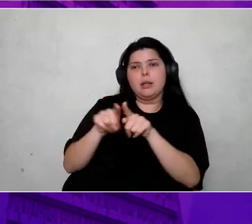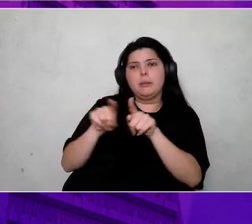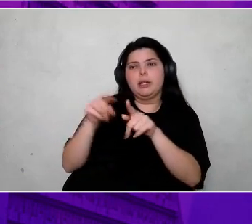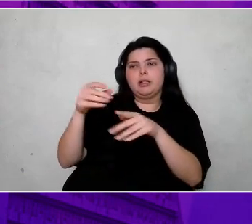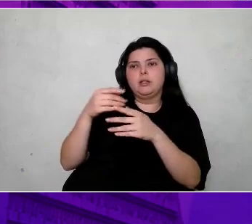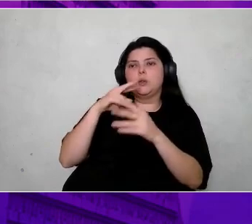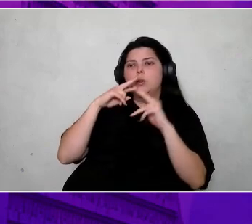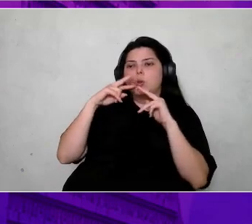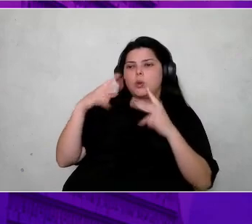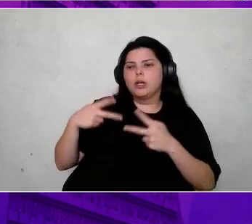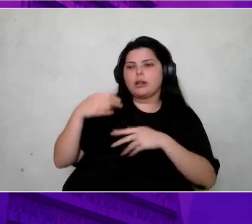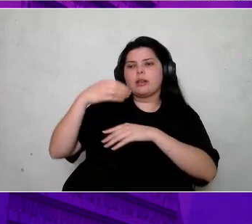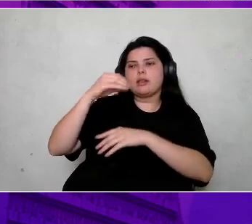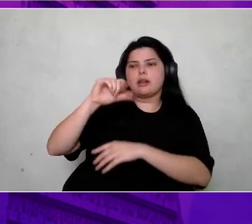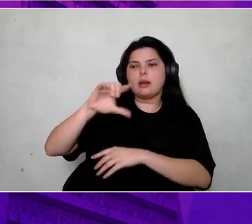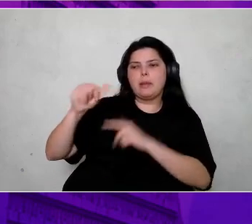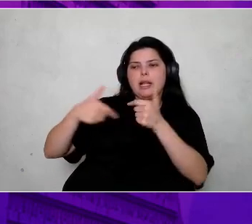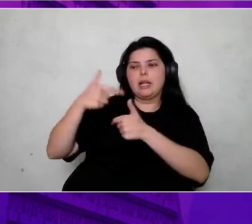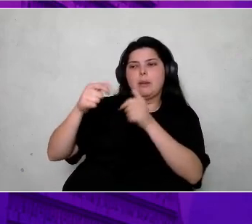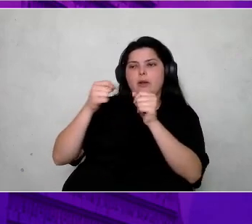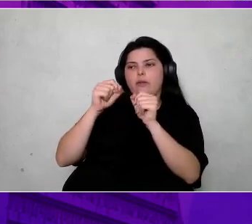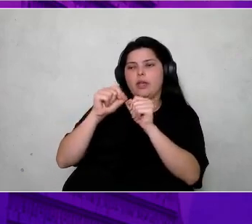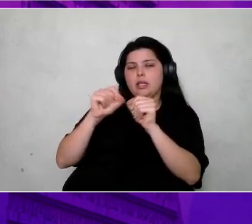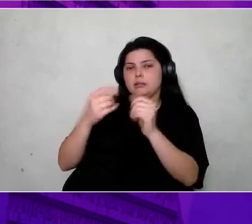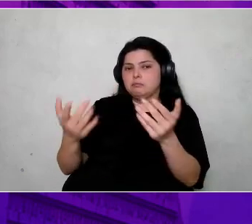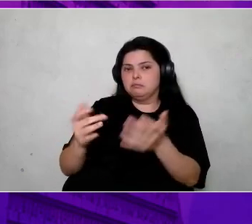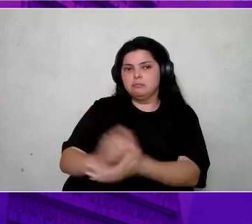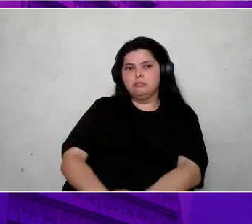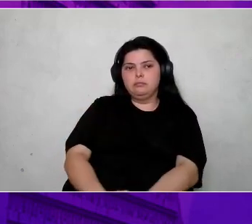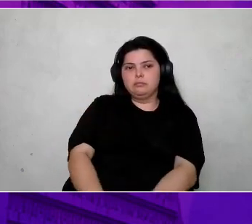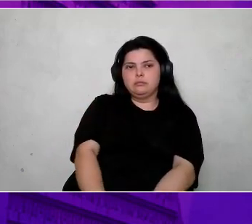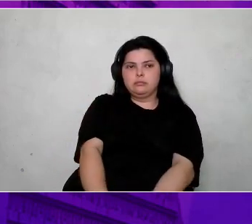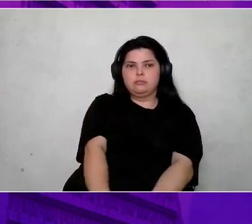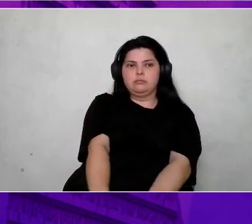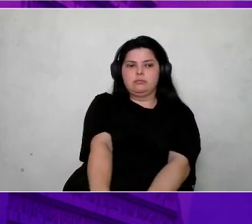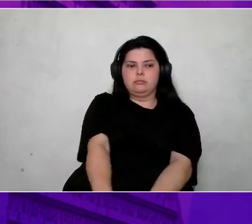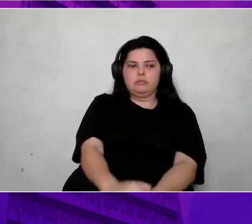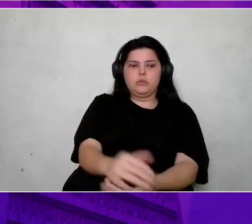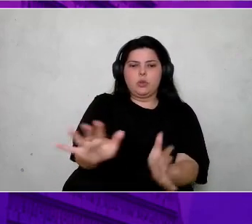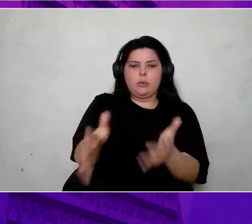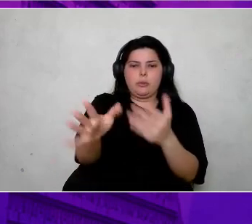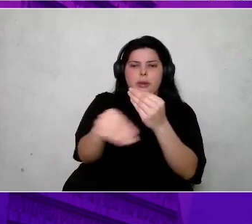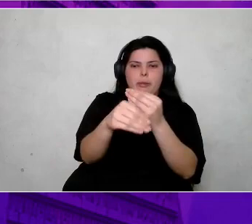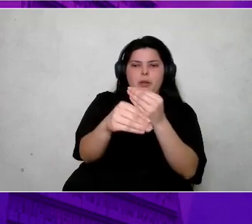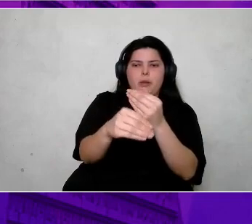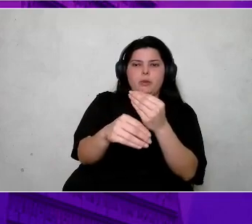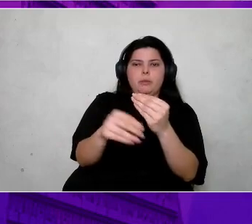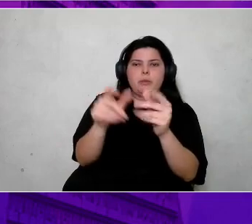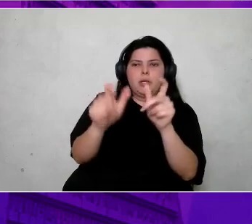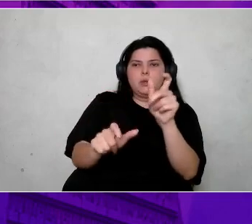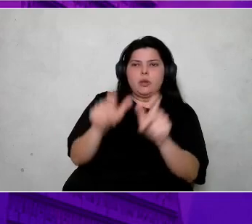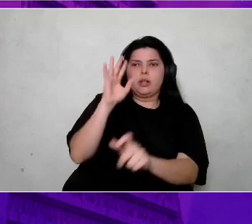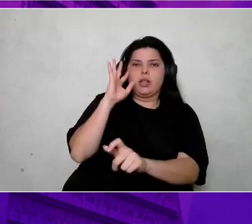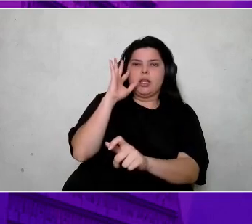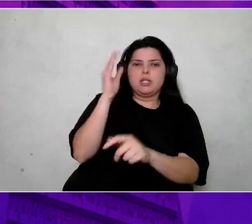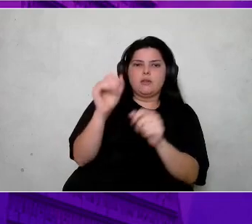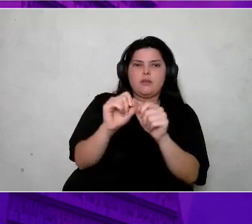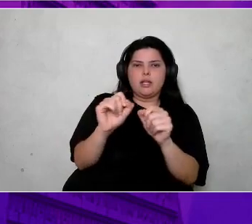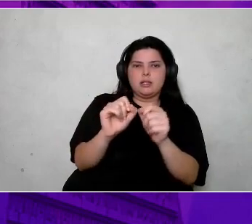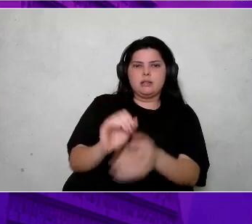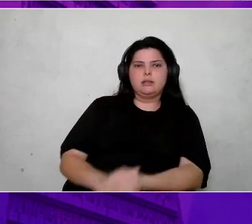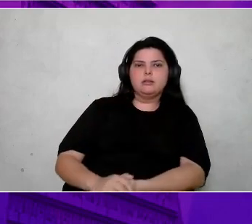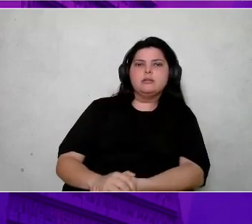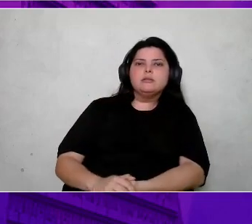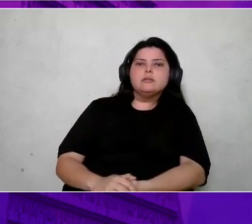pelo trabalho que ela fez? Então, é um impulso adicional para que a pessoa possa tomar ação. Gente, esses